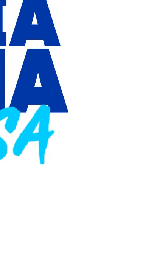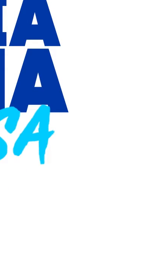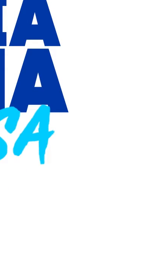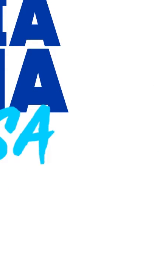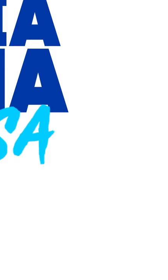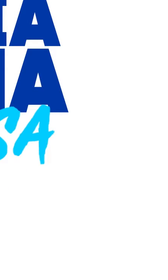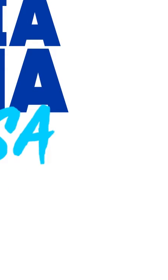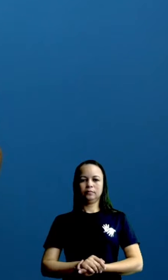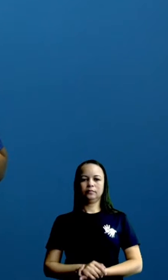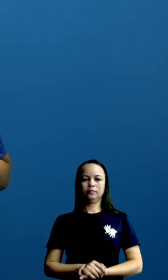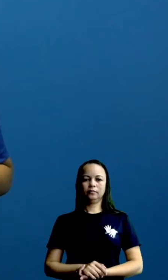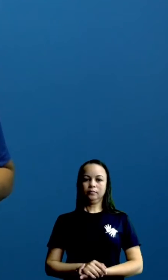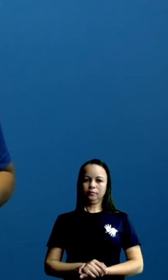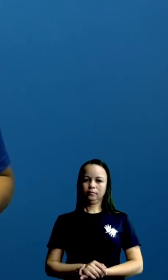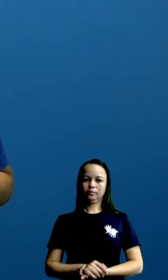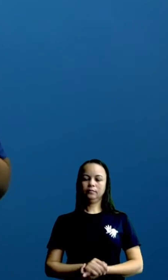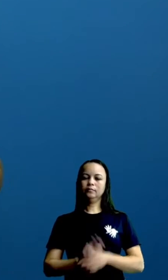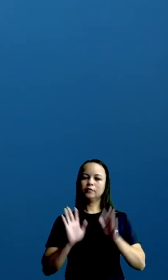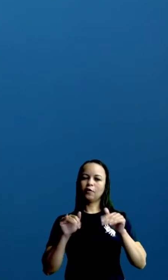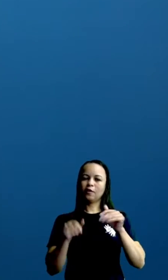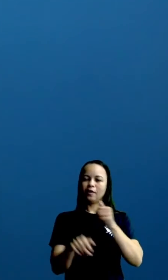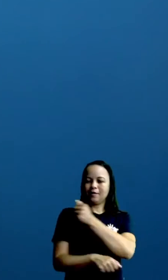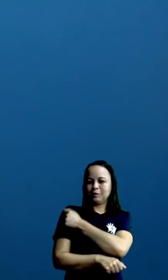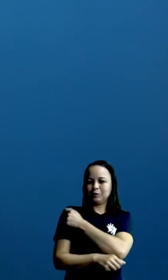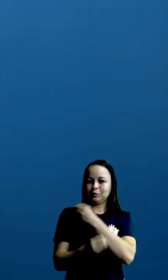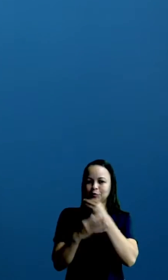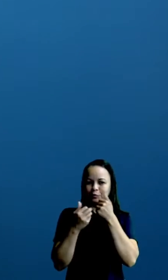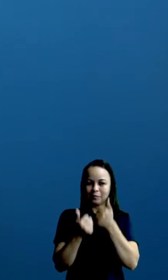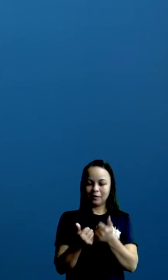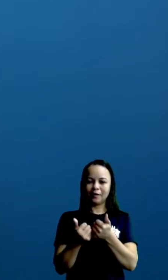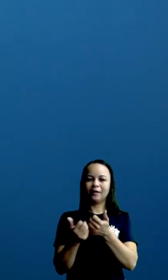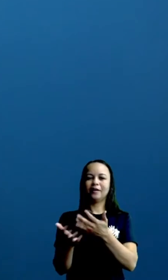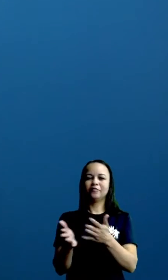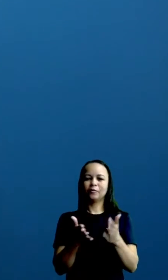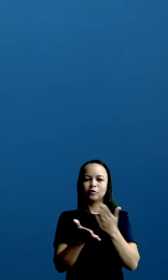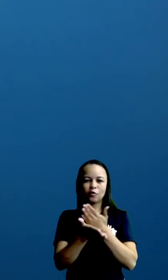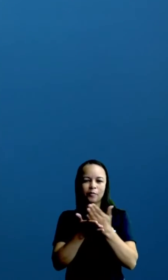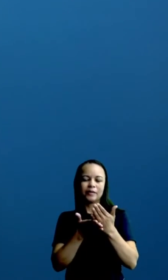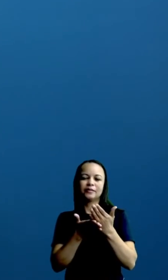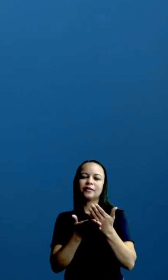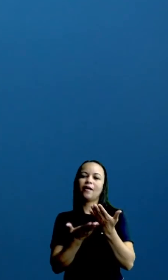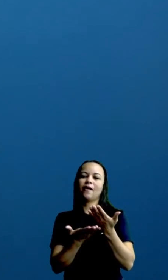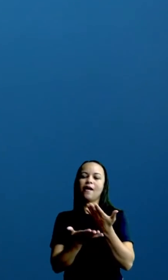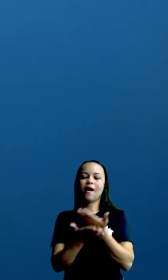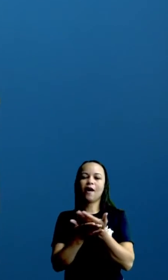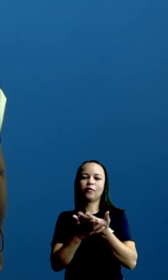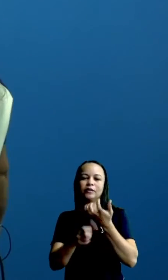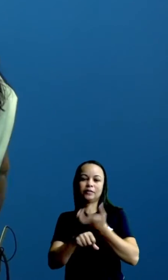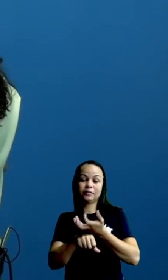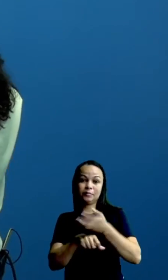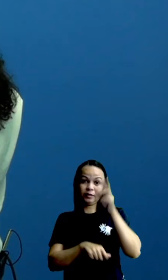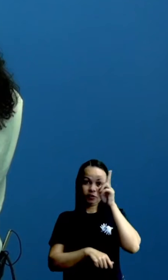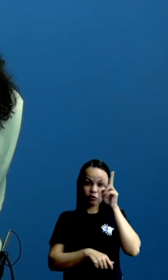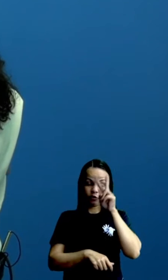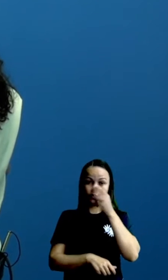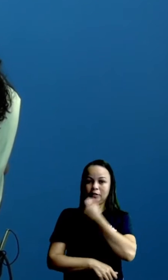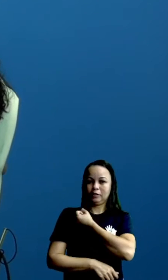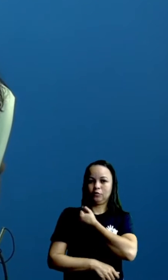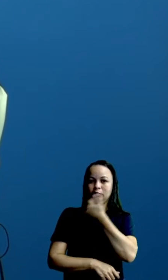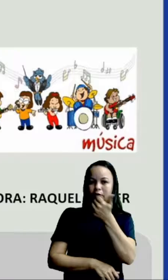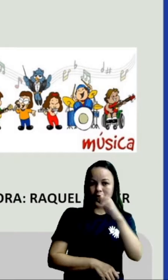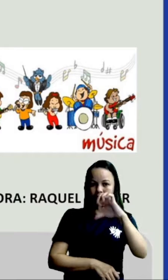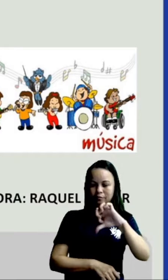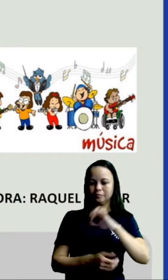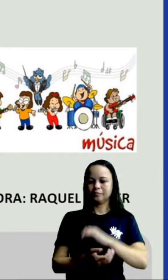o Olá meus amores E aí vamos para mais uma aula aula de história aula 19 e